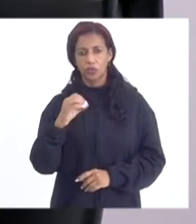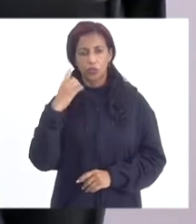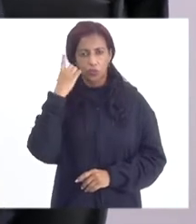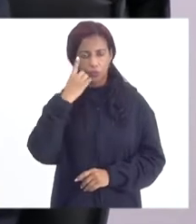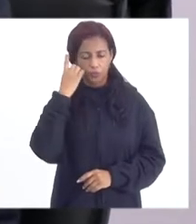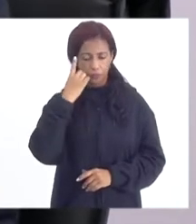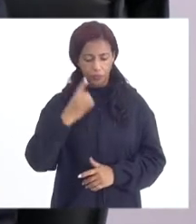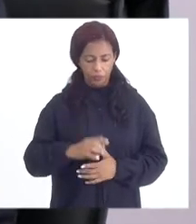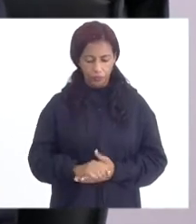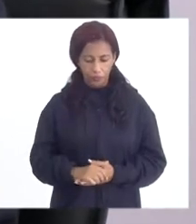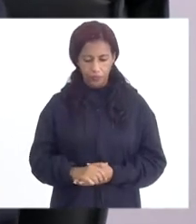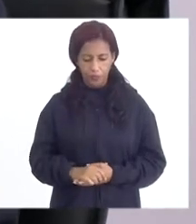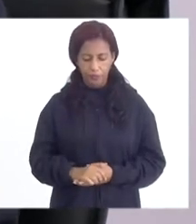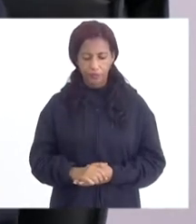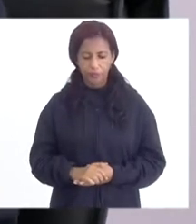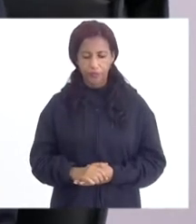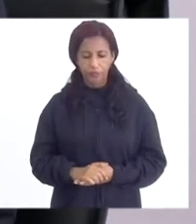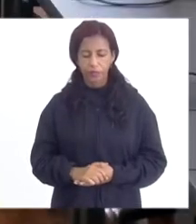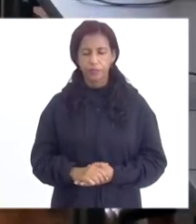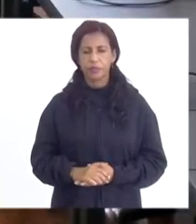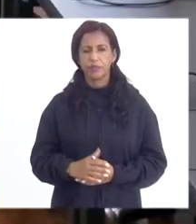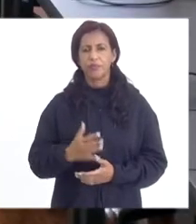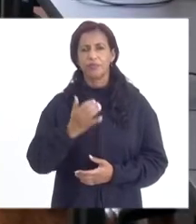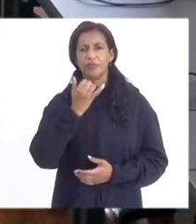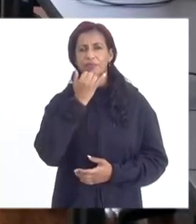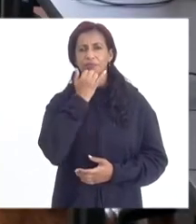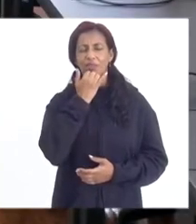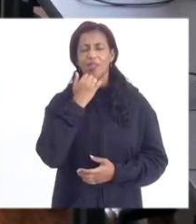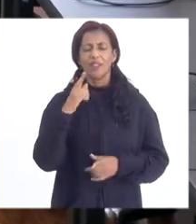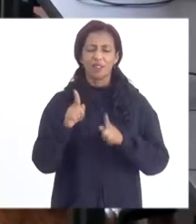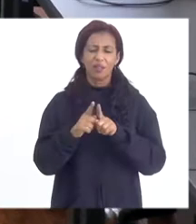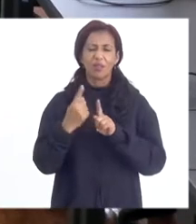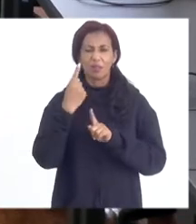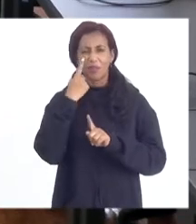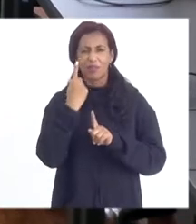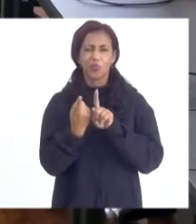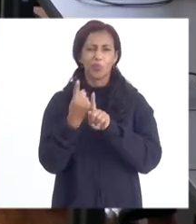Olha só, deputado, eu também vejo uma contradição no 6.